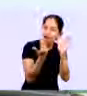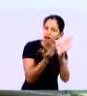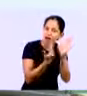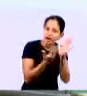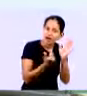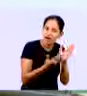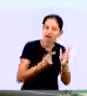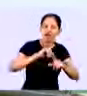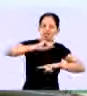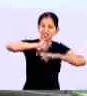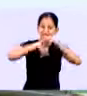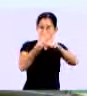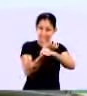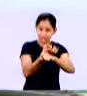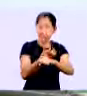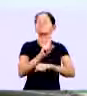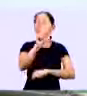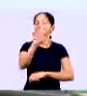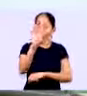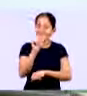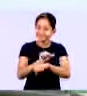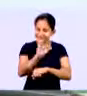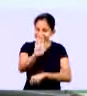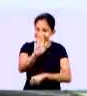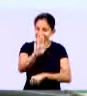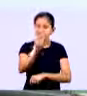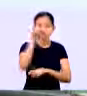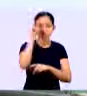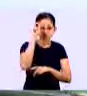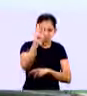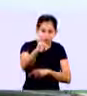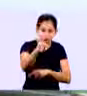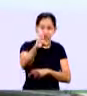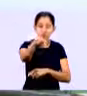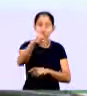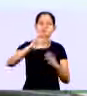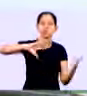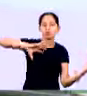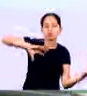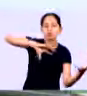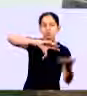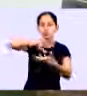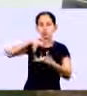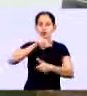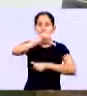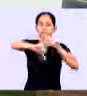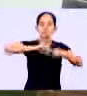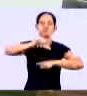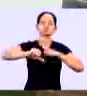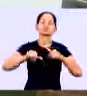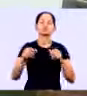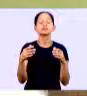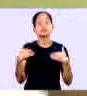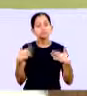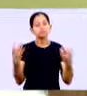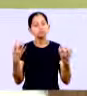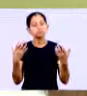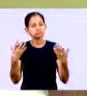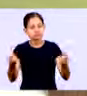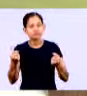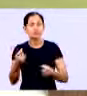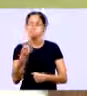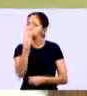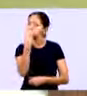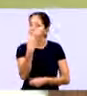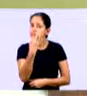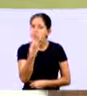livro na próxima disciplina que eu vou trabalhar para a gente passar. E queremos que vocês também entrem. Vamos mudar o mundo lendo. Não é isso, professor? Com certeza. E é um desafio muito mais interessante. A